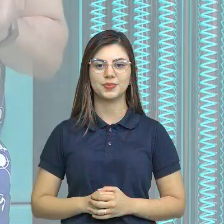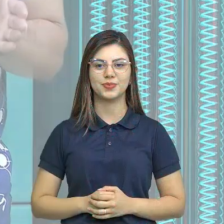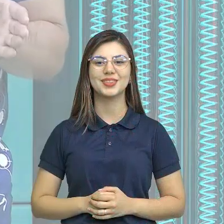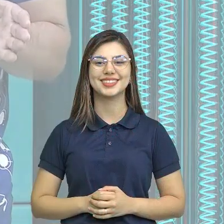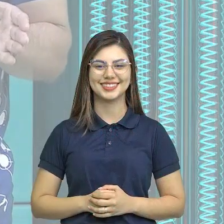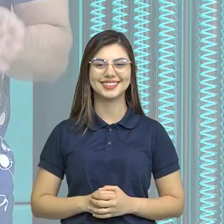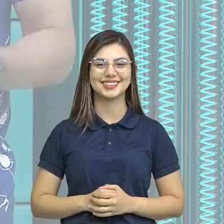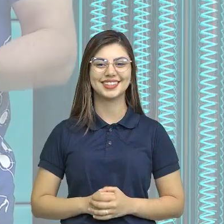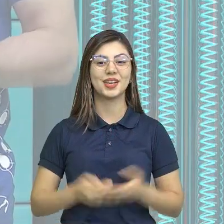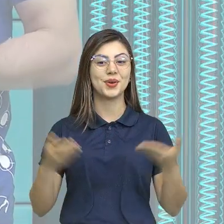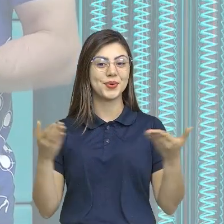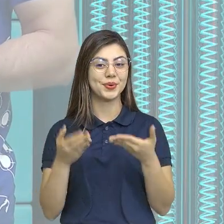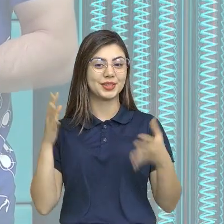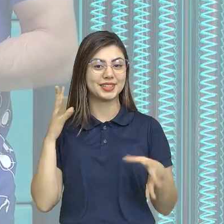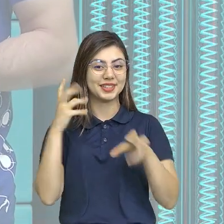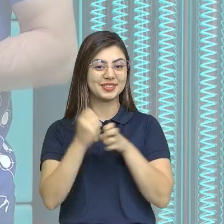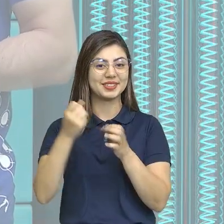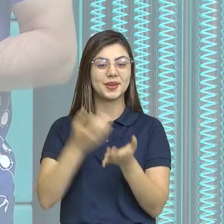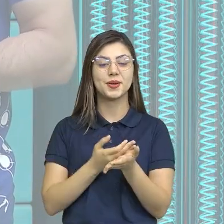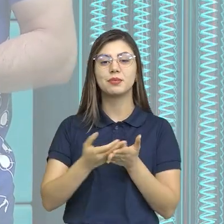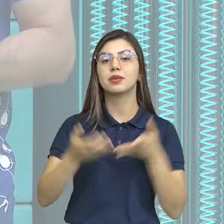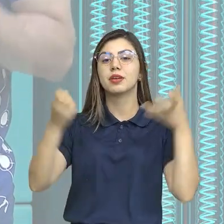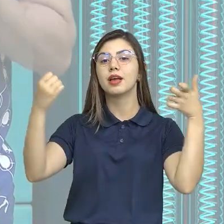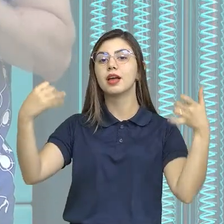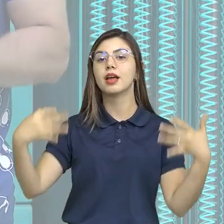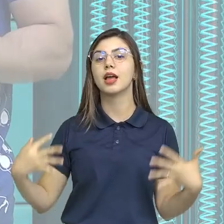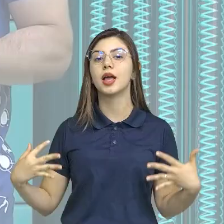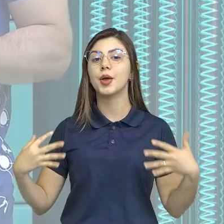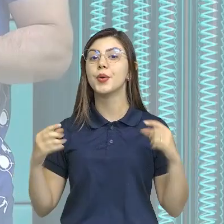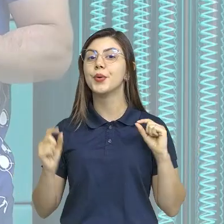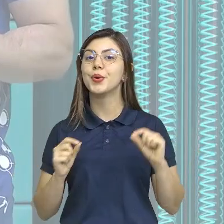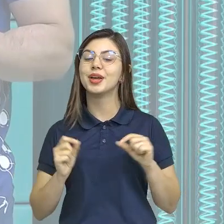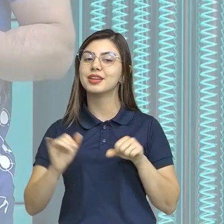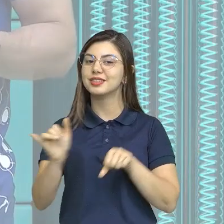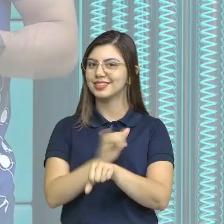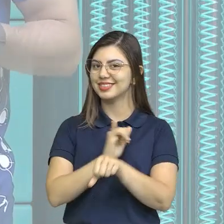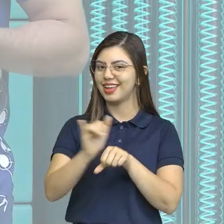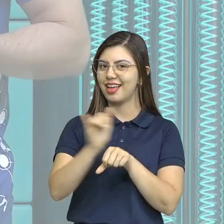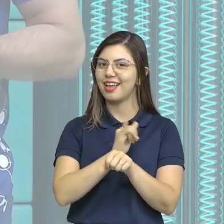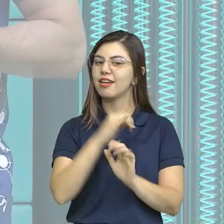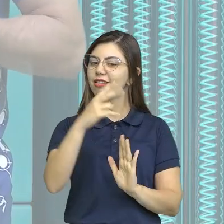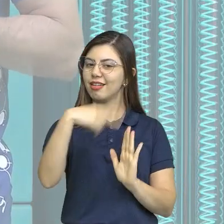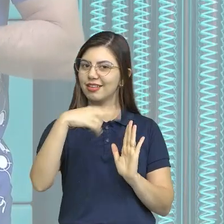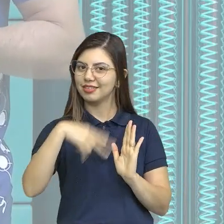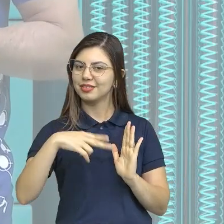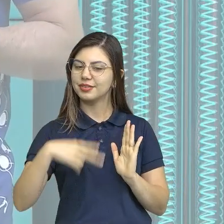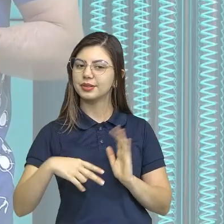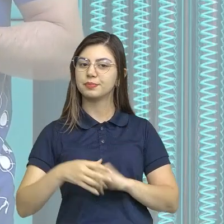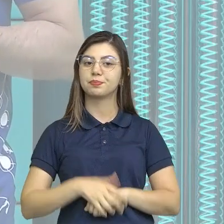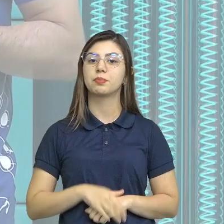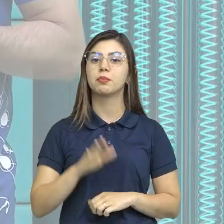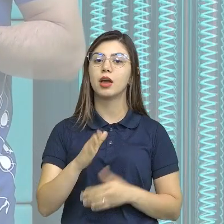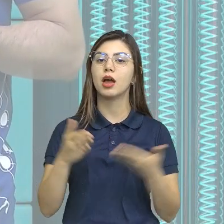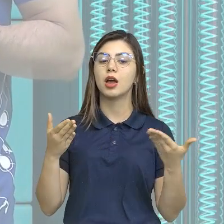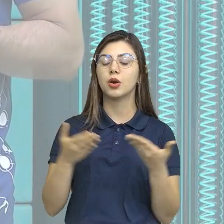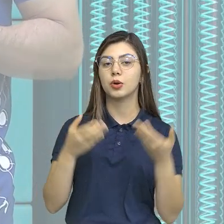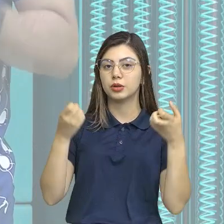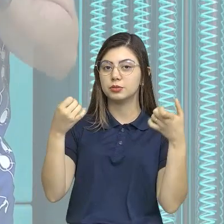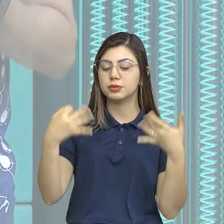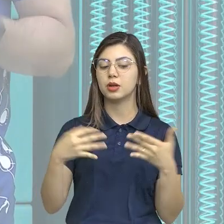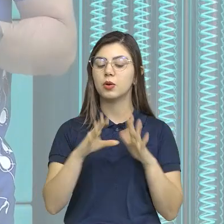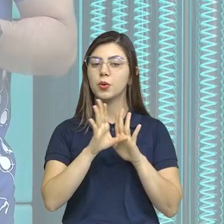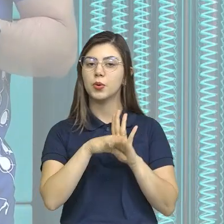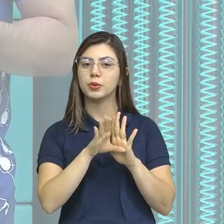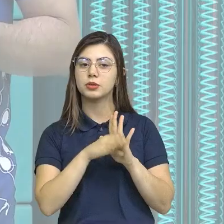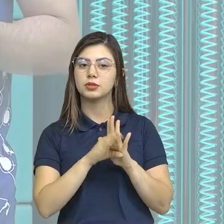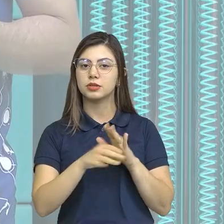Bom, a nossa revisão já vai iniciar falando de uma estratégia de leitura. Primeiramente, a definição de estratégia de leitura.